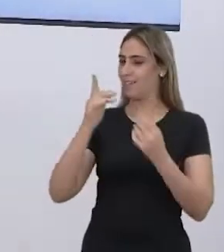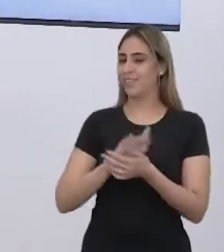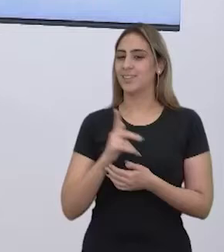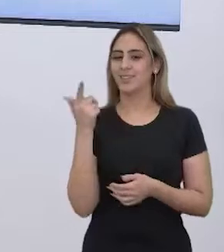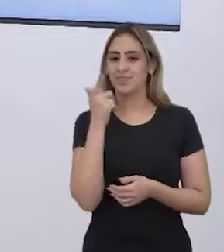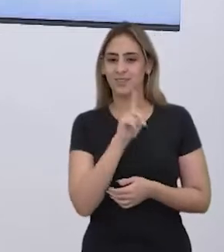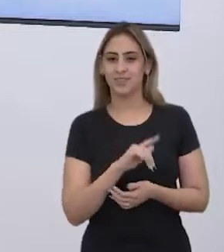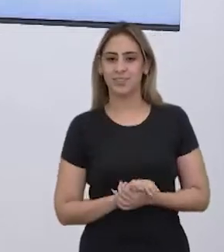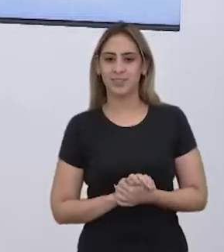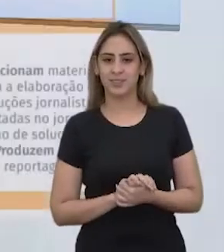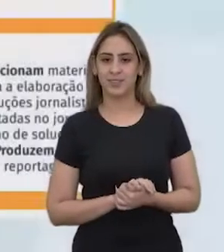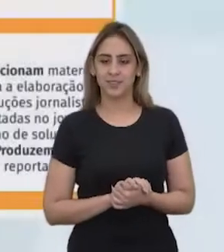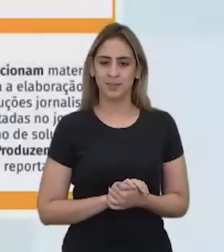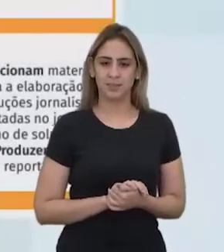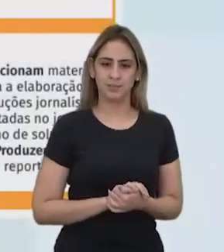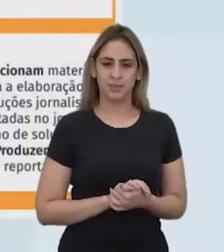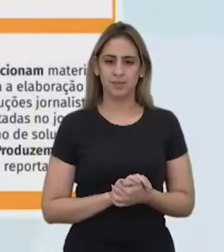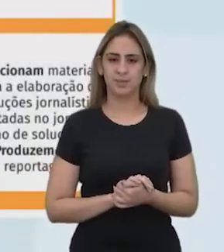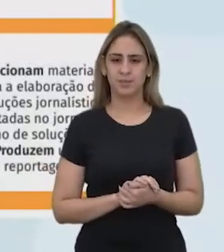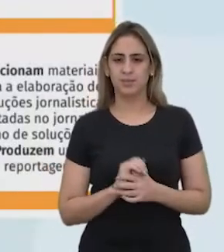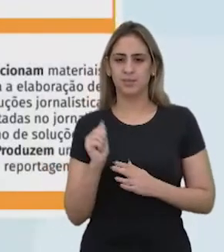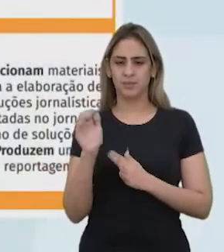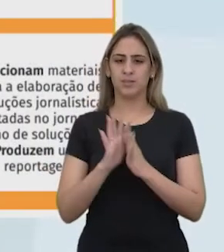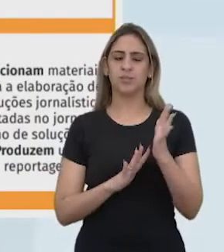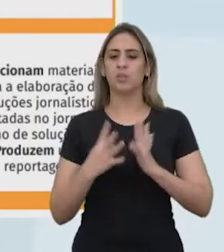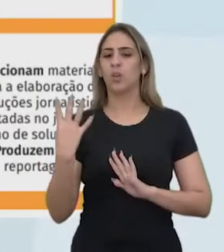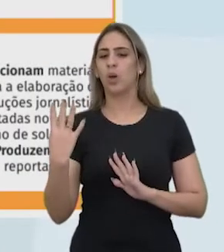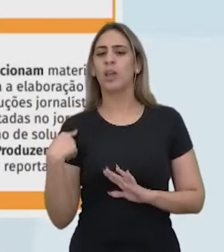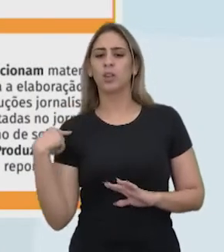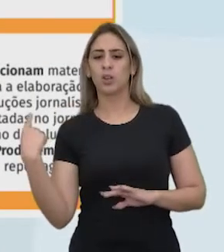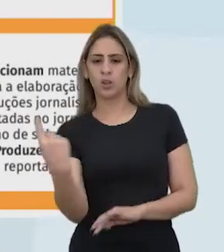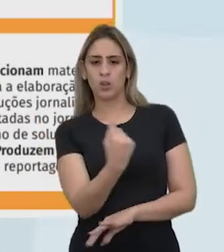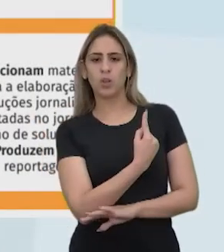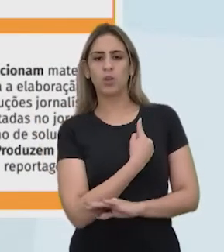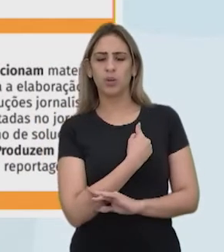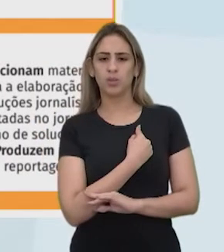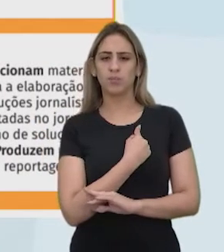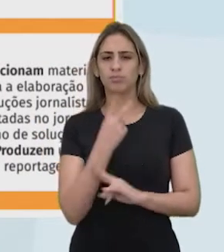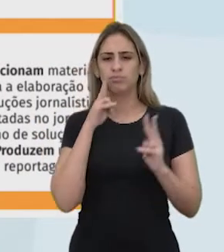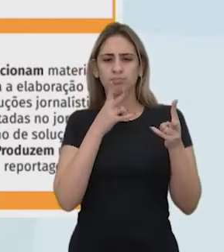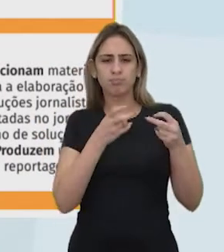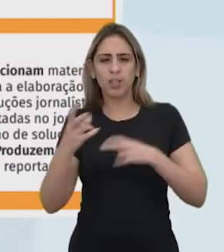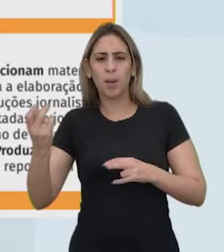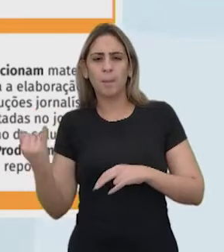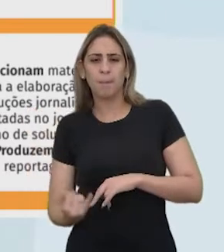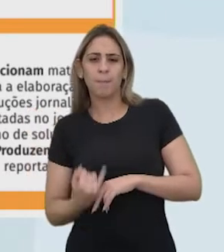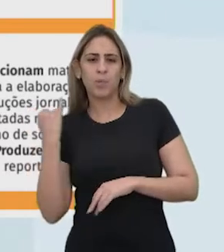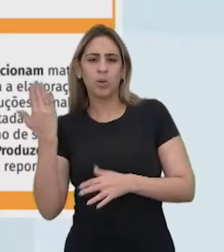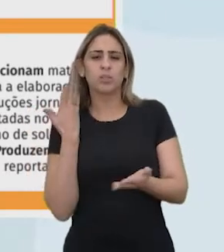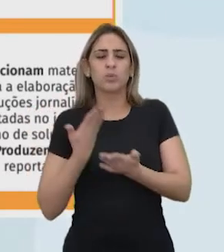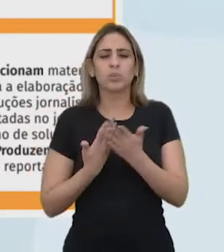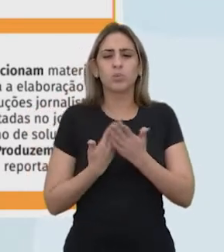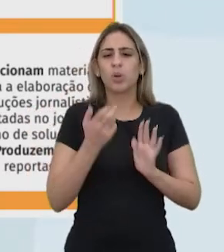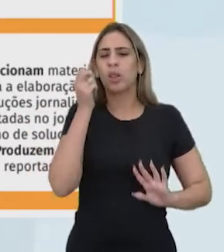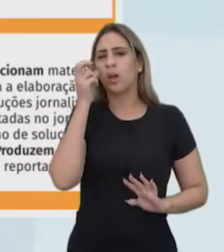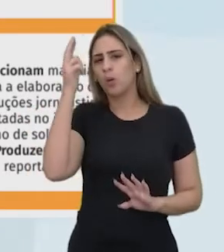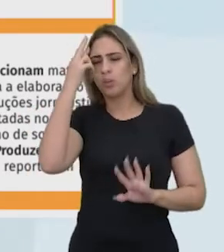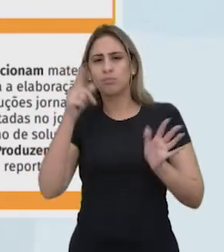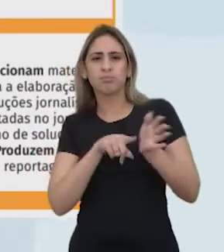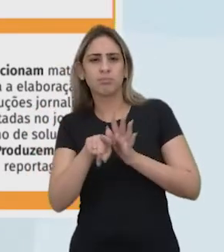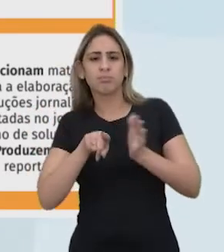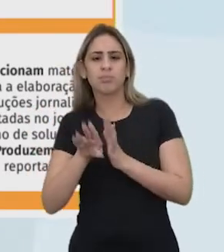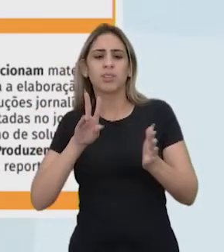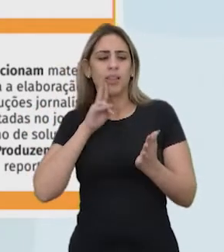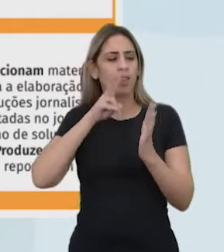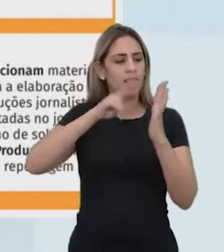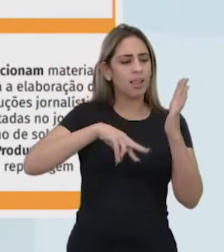A número 4. Na atividade número 4, nós, né, evidenciamos a importância do estudo da cultura para analisar e interpretar